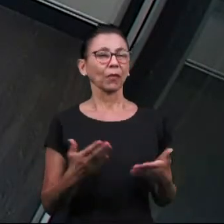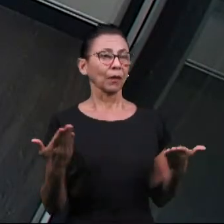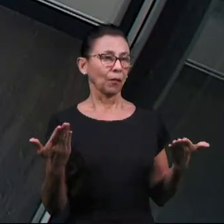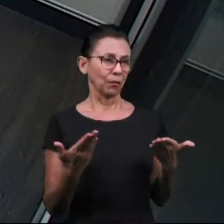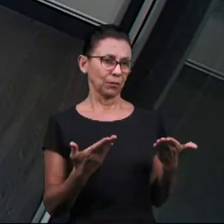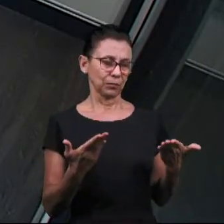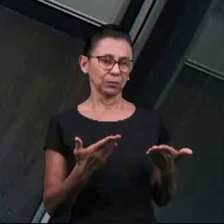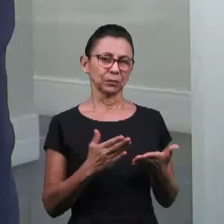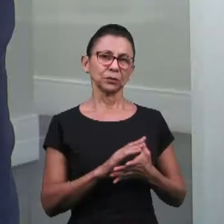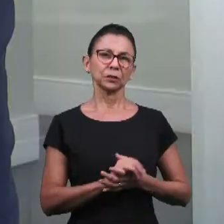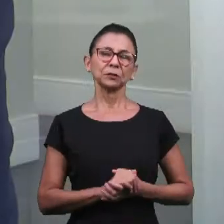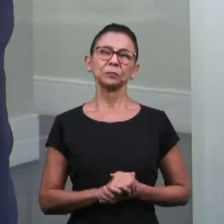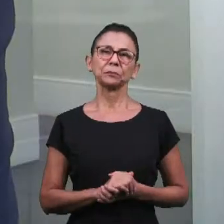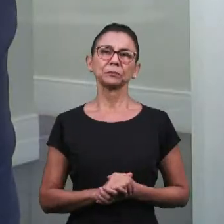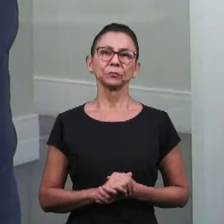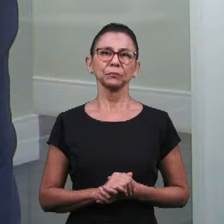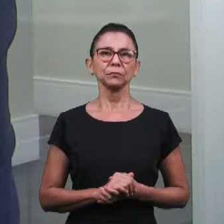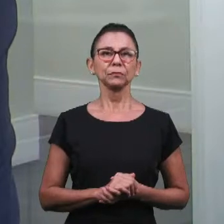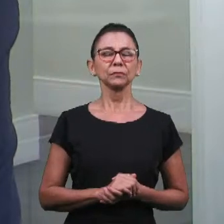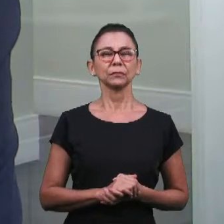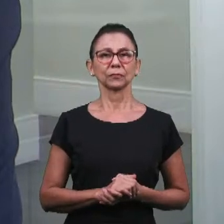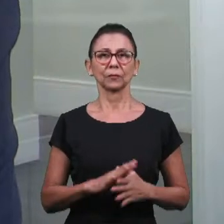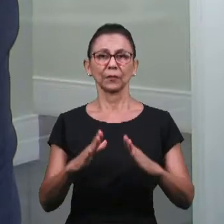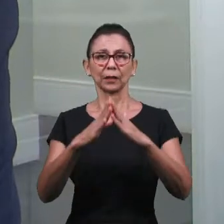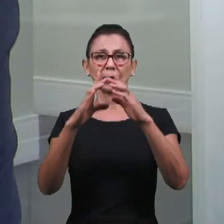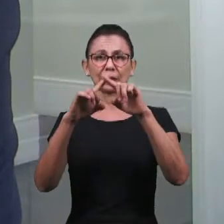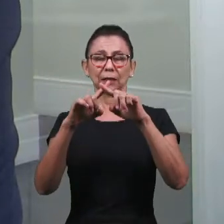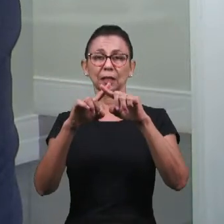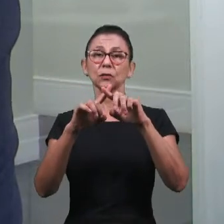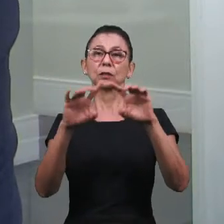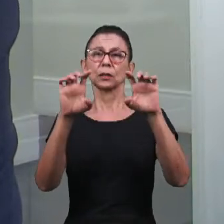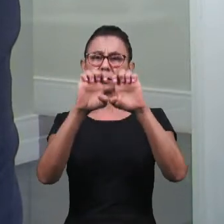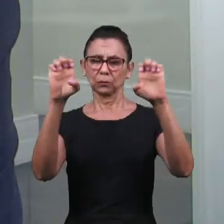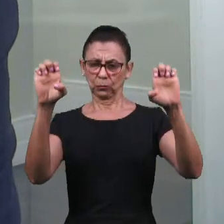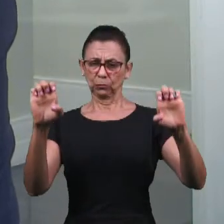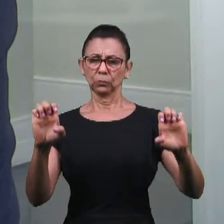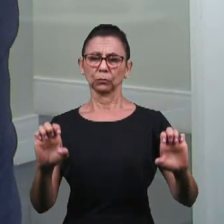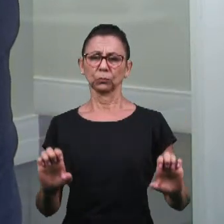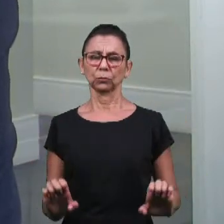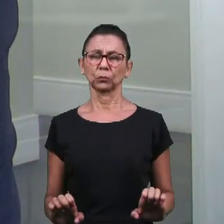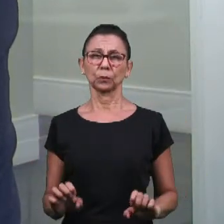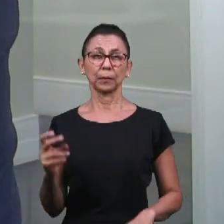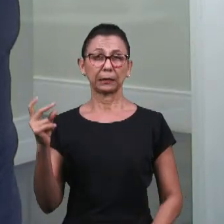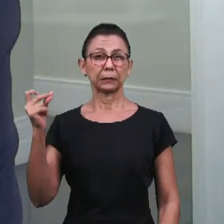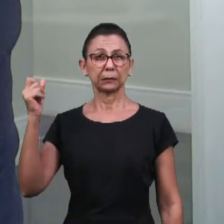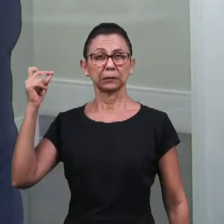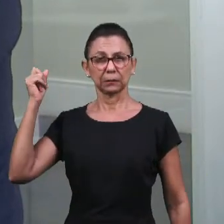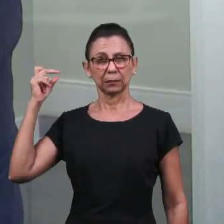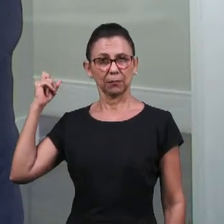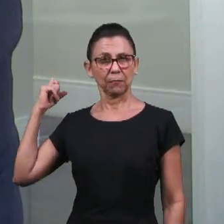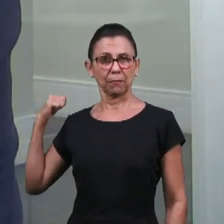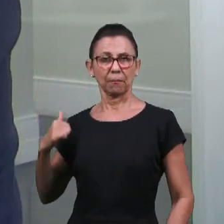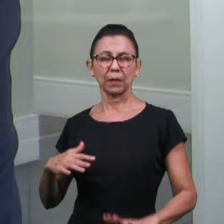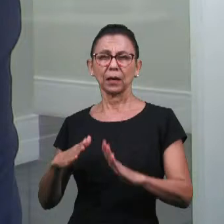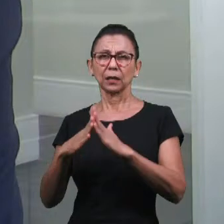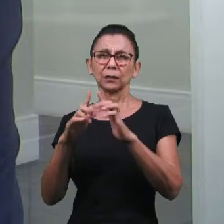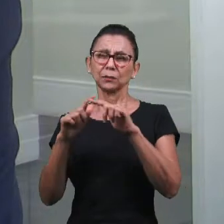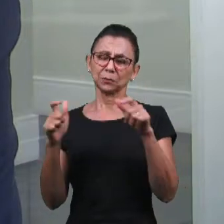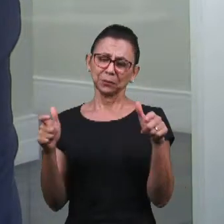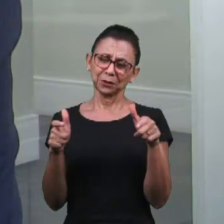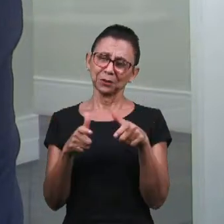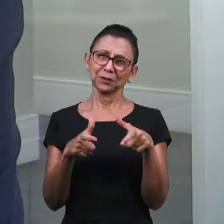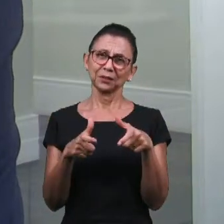A igreja tem uma estrutura, mas naquele tempo, irmão Jorge, as igrejas eram muito